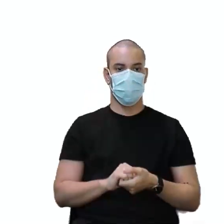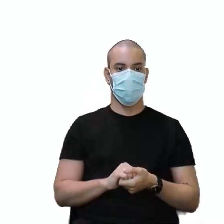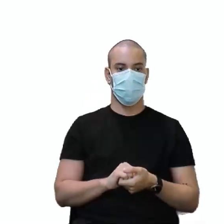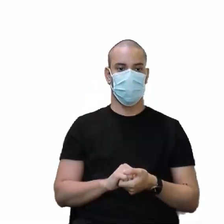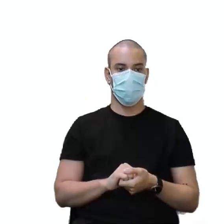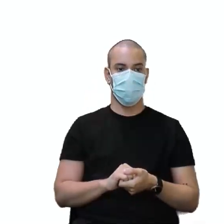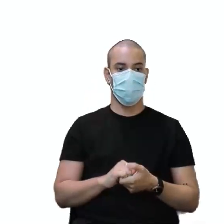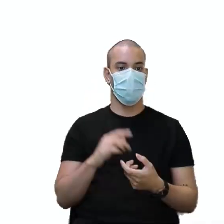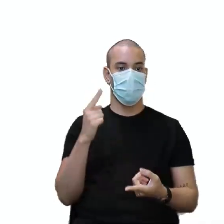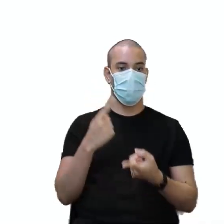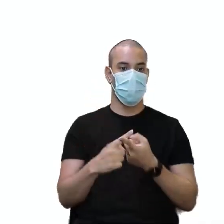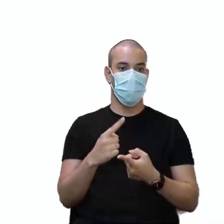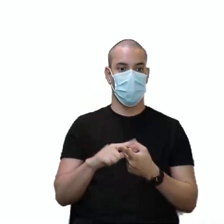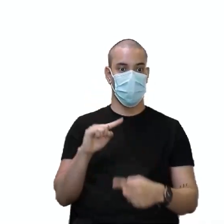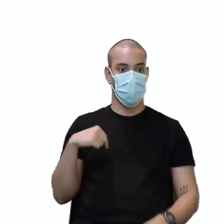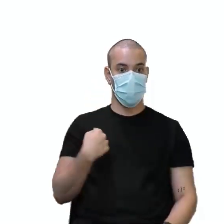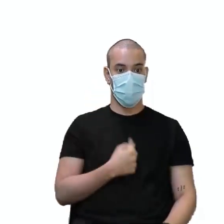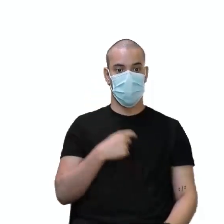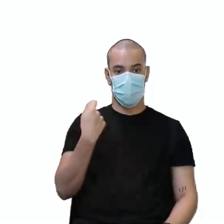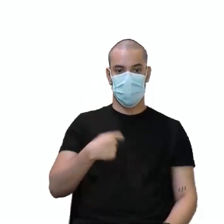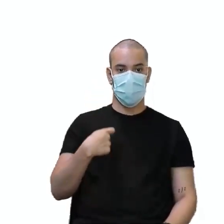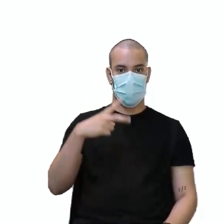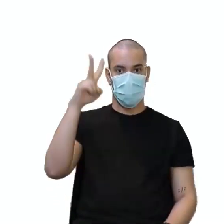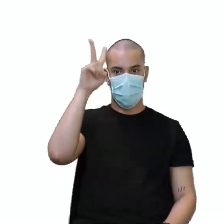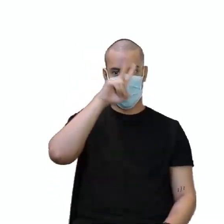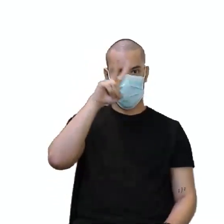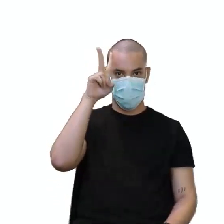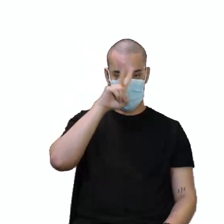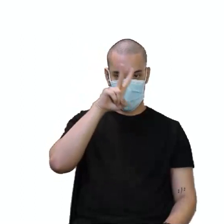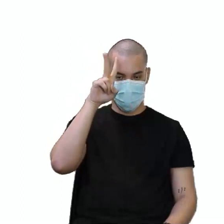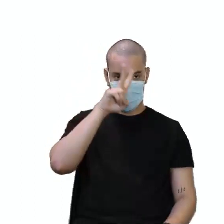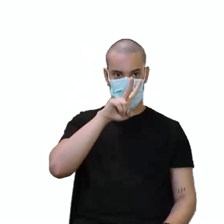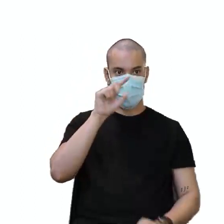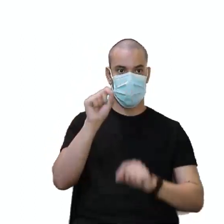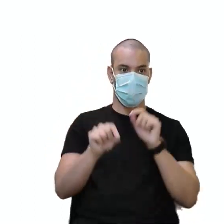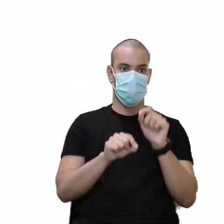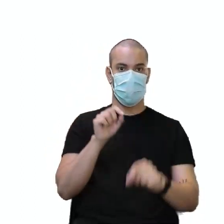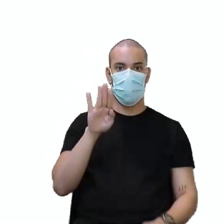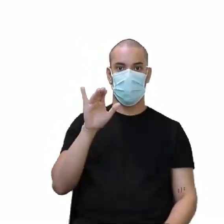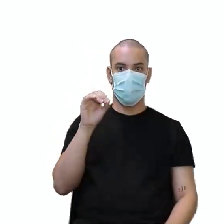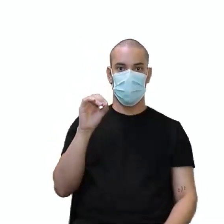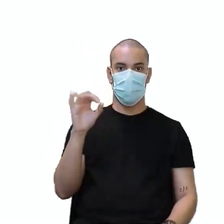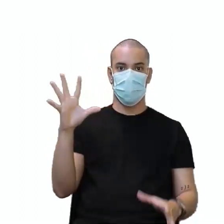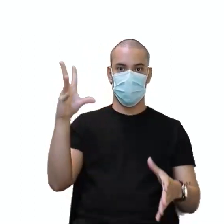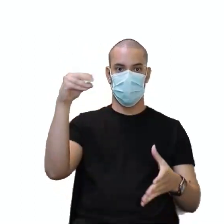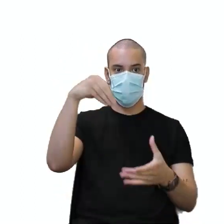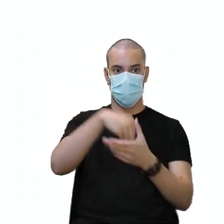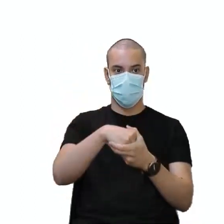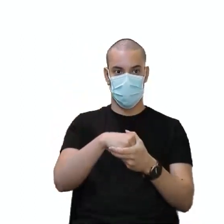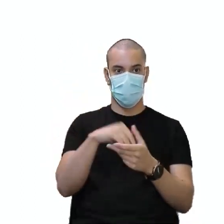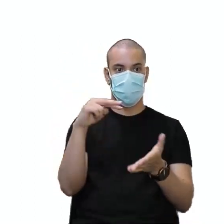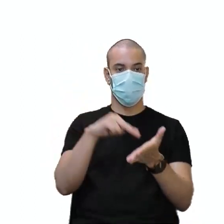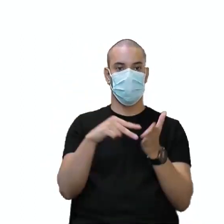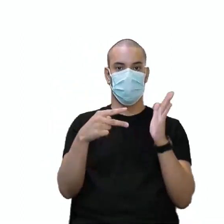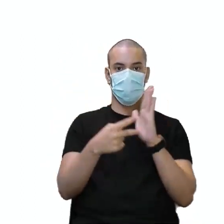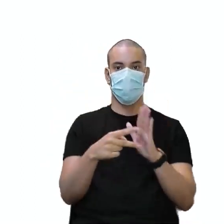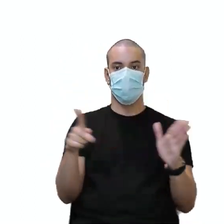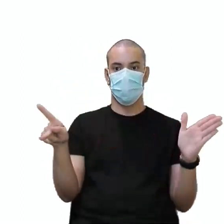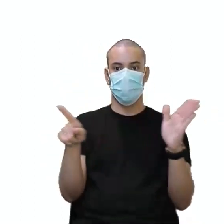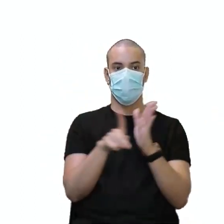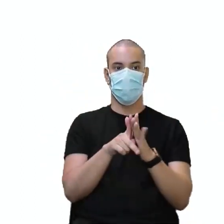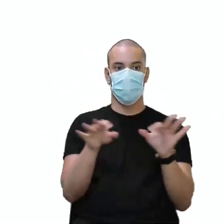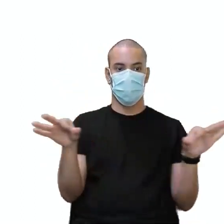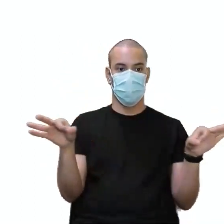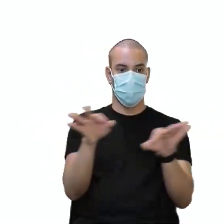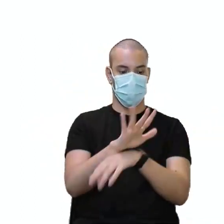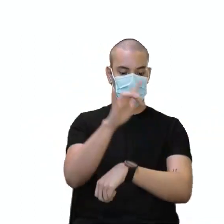um conceito que você precisa estar lembrando. E preste atenção, a bioacumulação é aquele acúmulo de